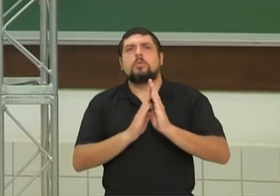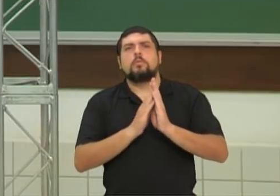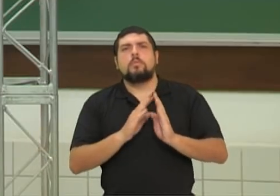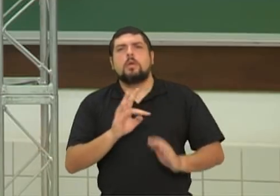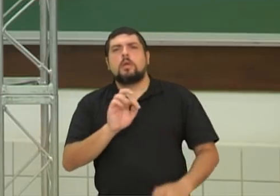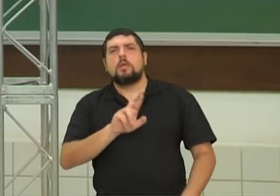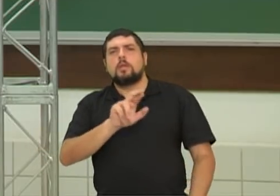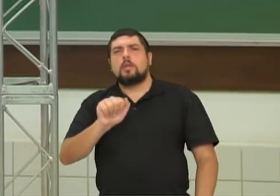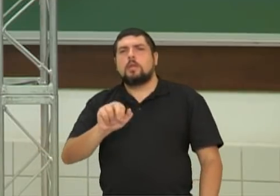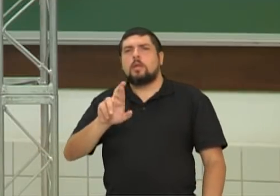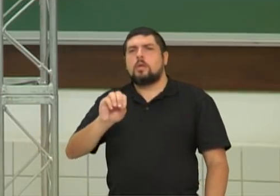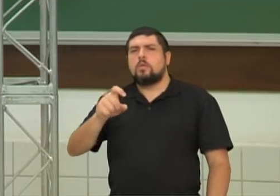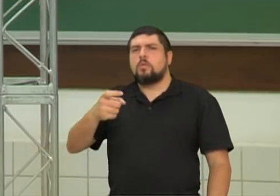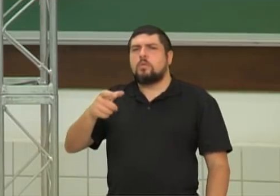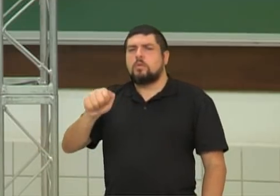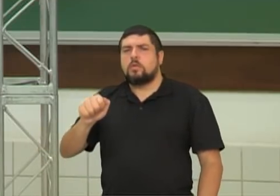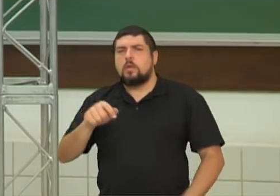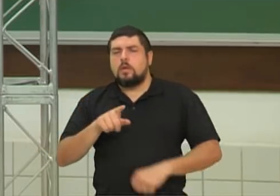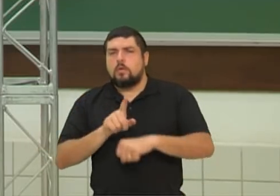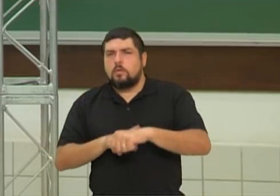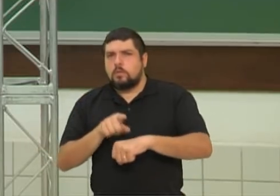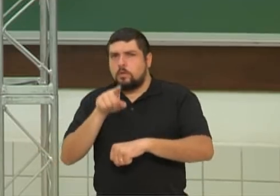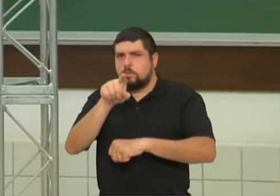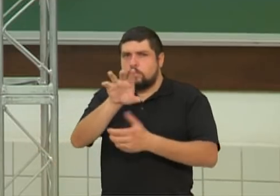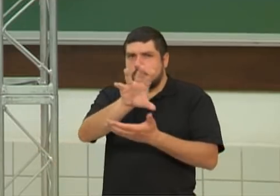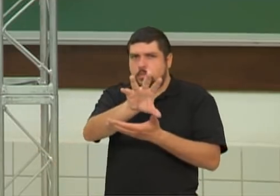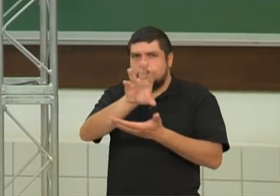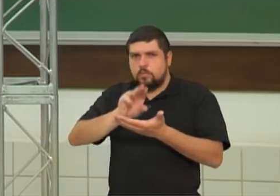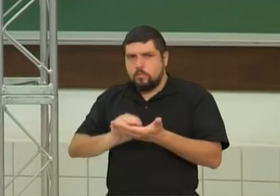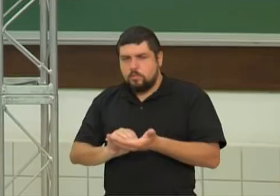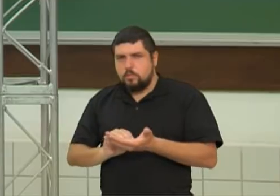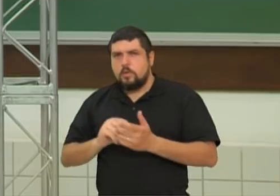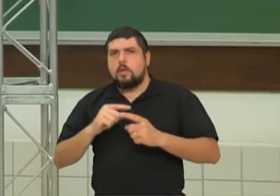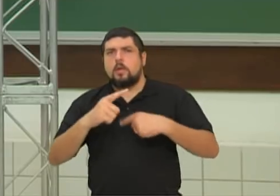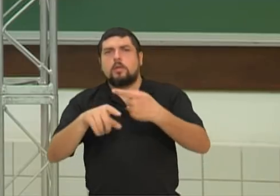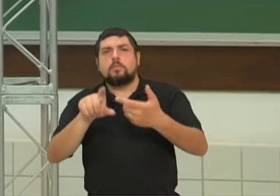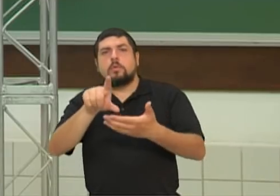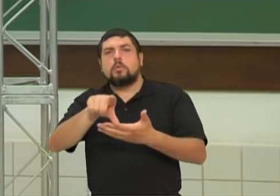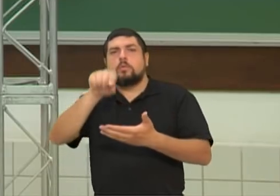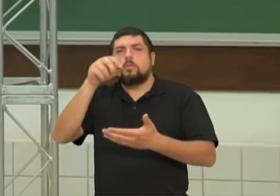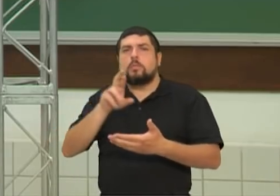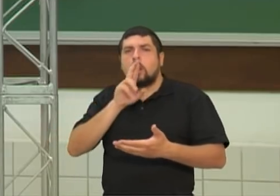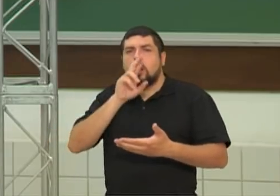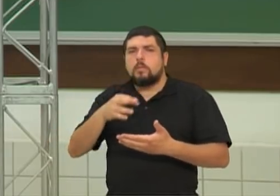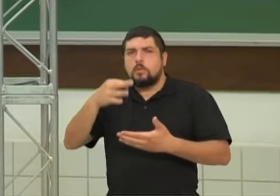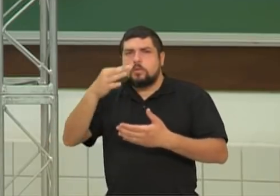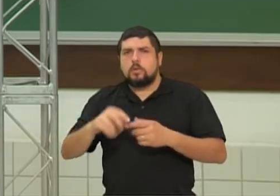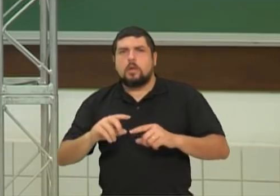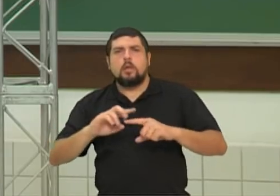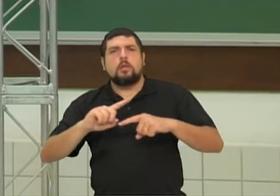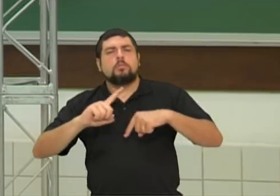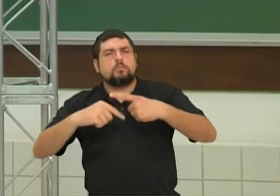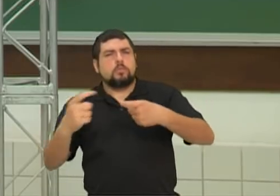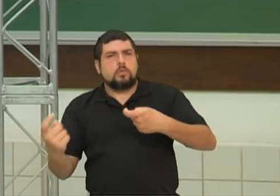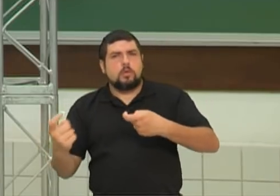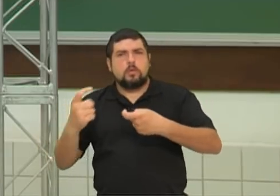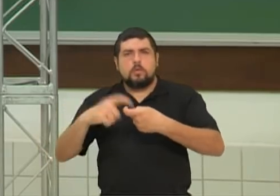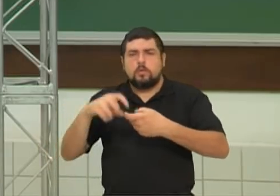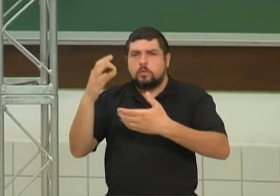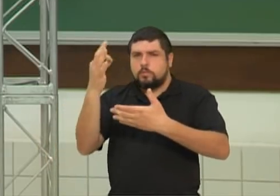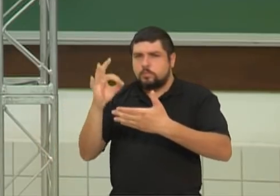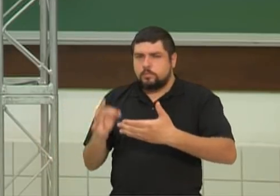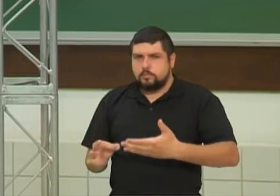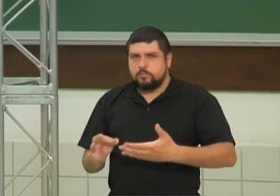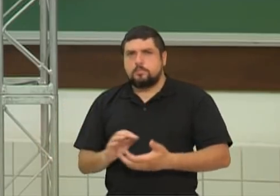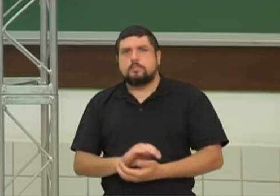Terra Roxa? Vamos dar um tempo para vocês copiarem, escolherem a alternativa e, na sequência, voltamos respondendo junto